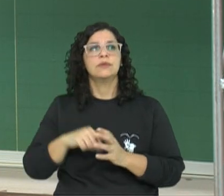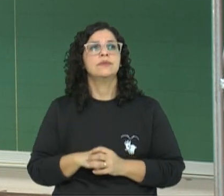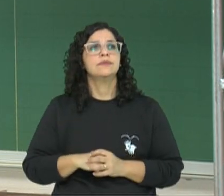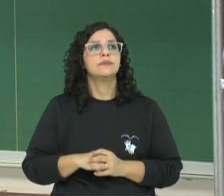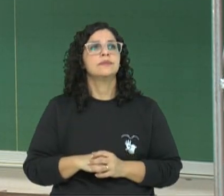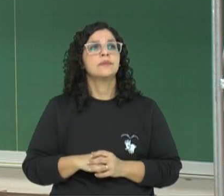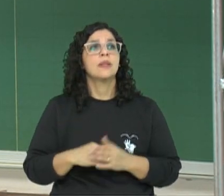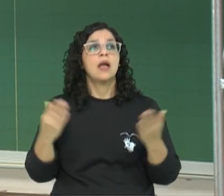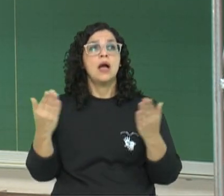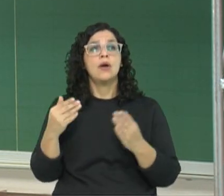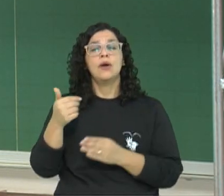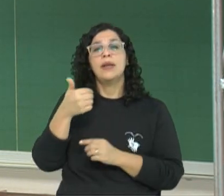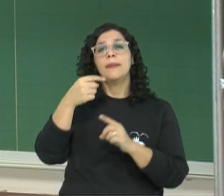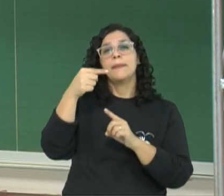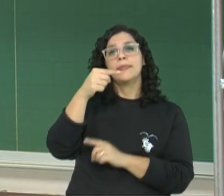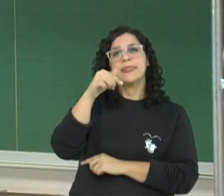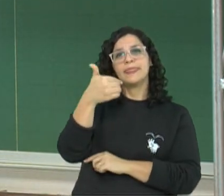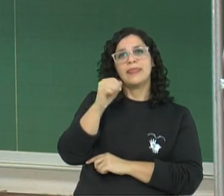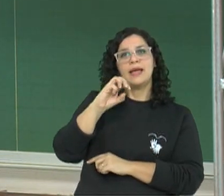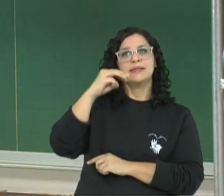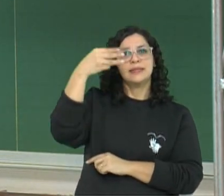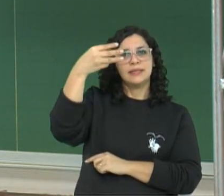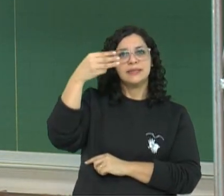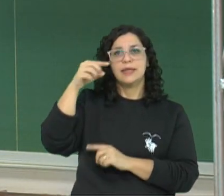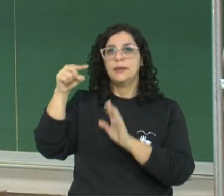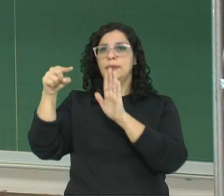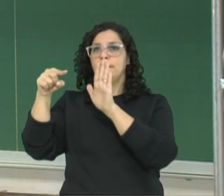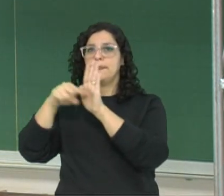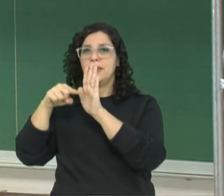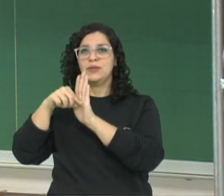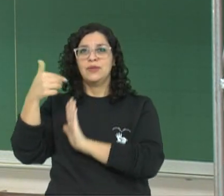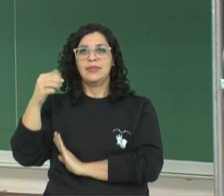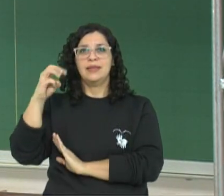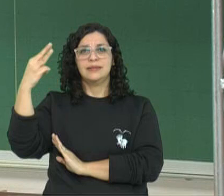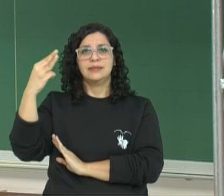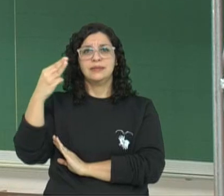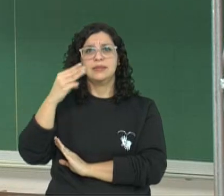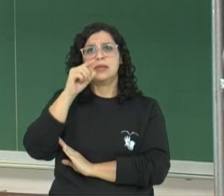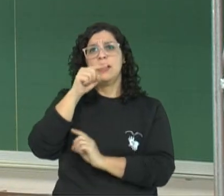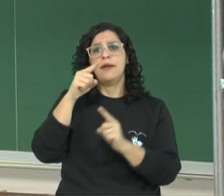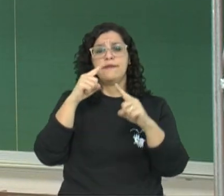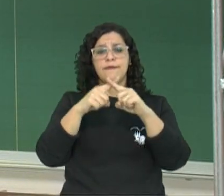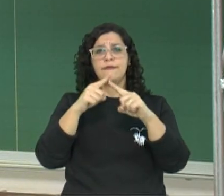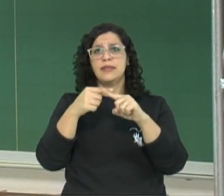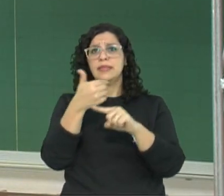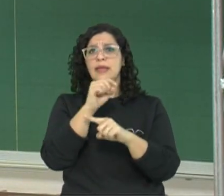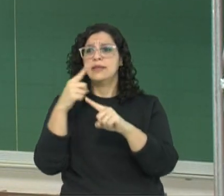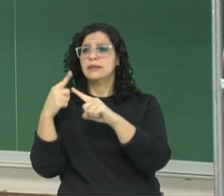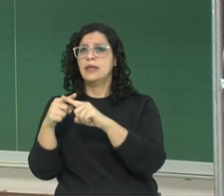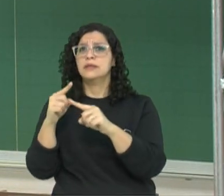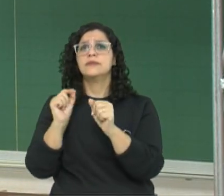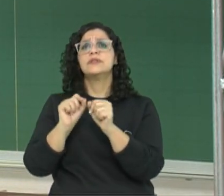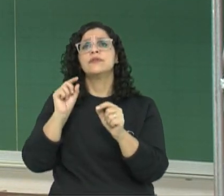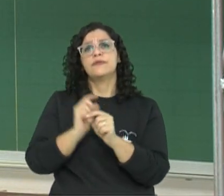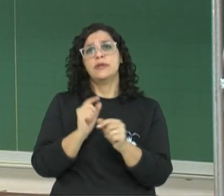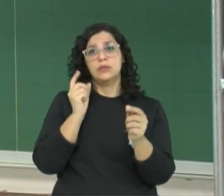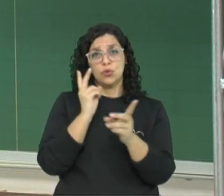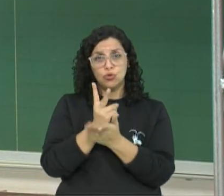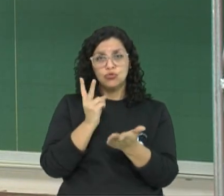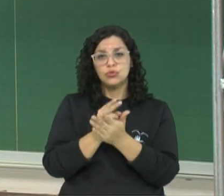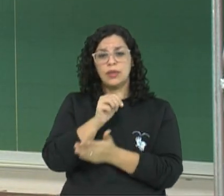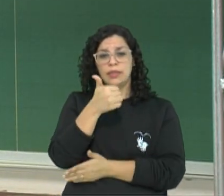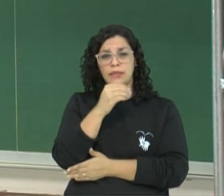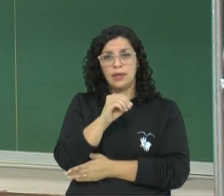4,5. E aqui o que eu faço? Né? A famosa base 10. O que acontece? Multiplicação de base 10, o que eu faço, meus queridos?